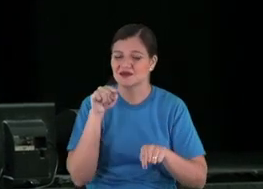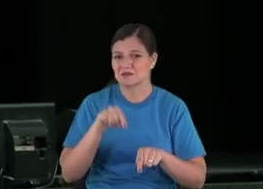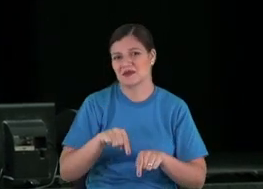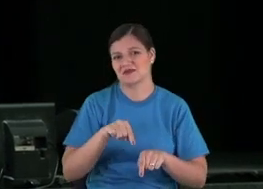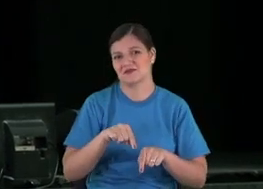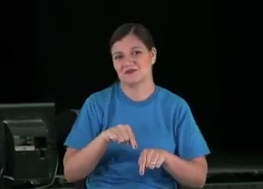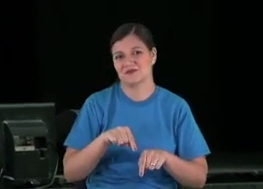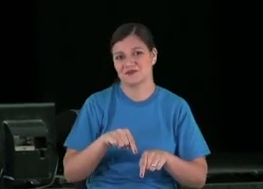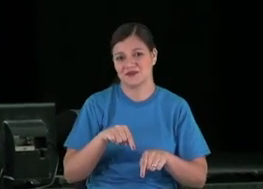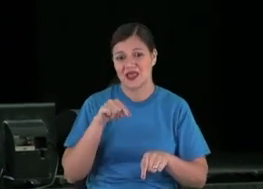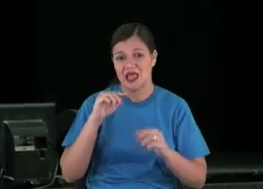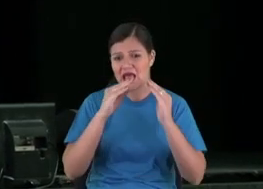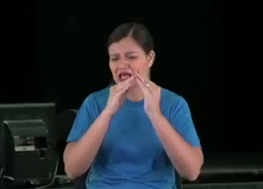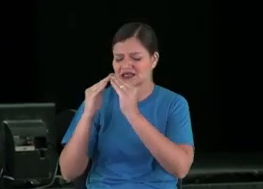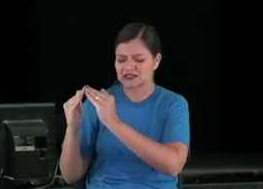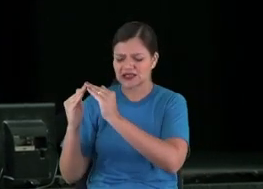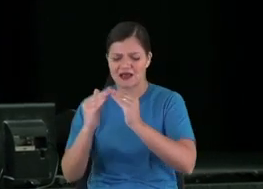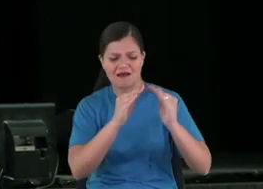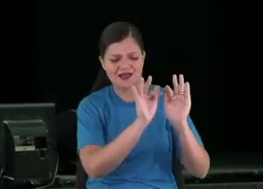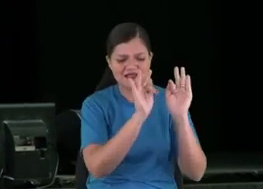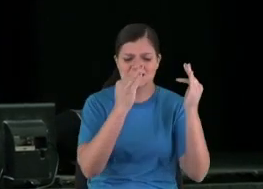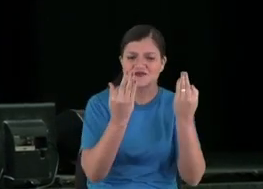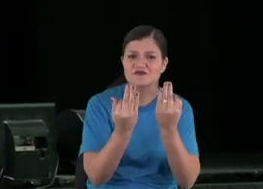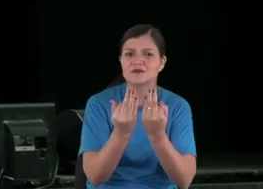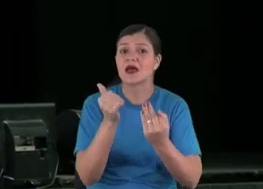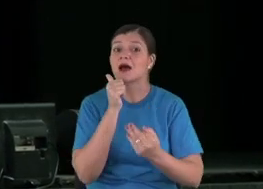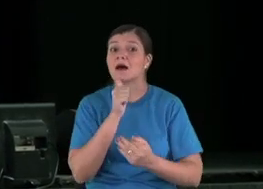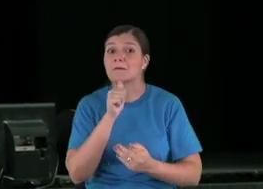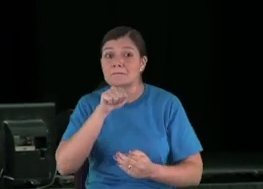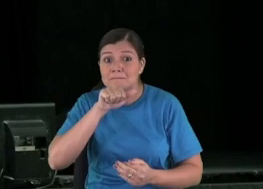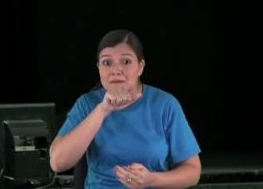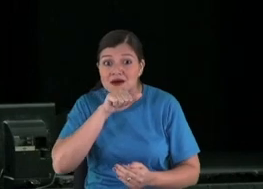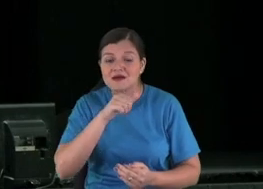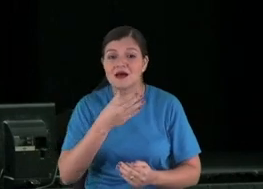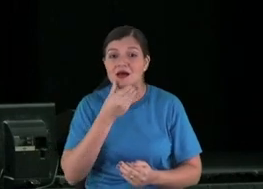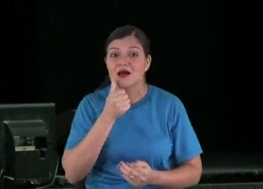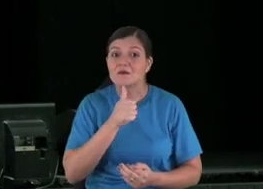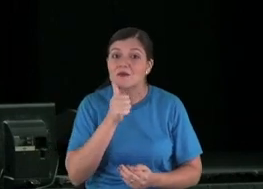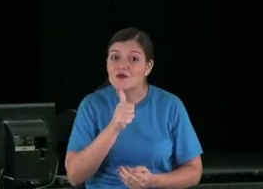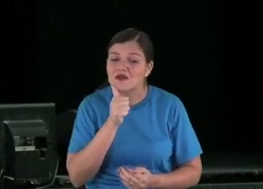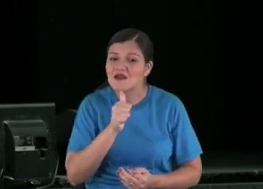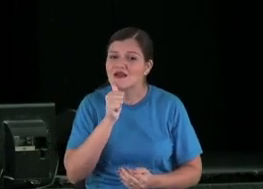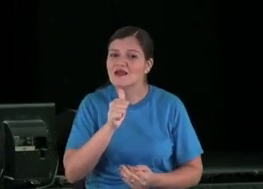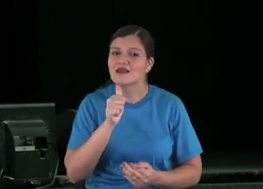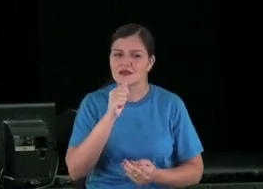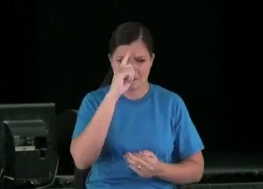A mulher manda em tudo, controla, e